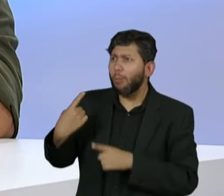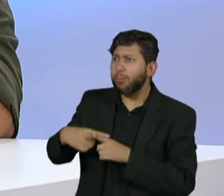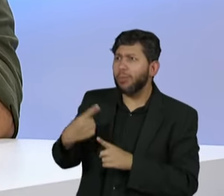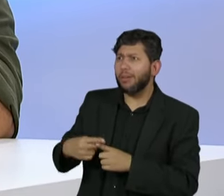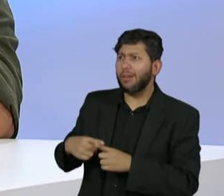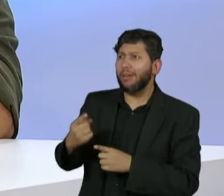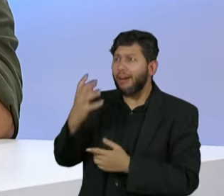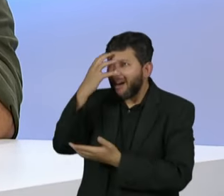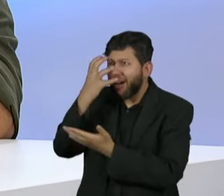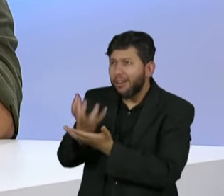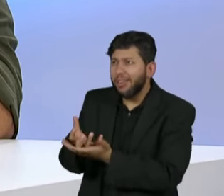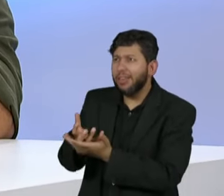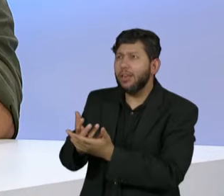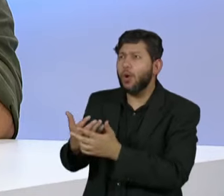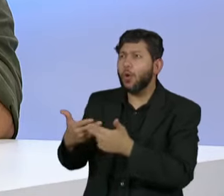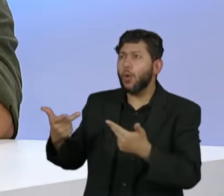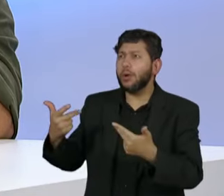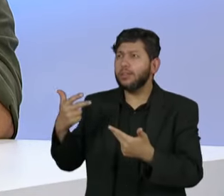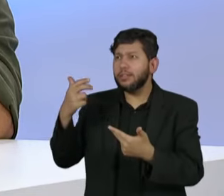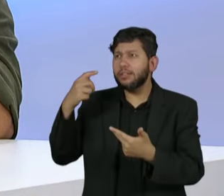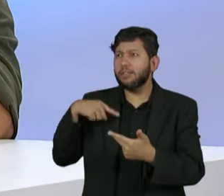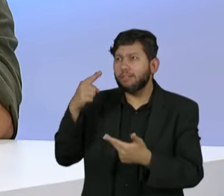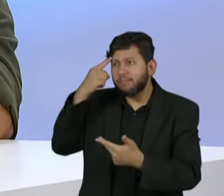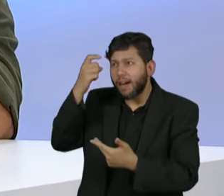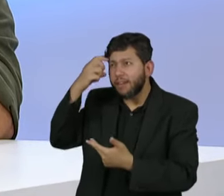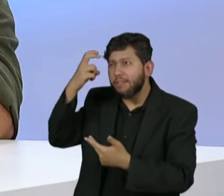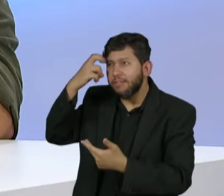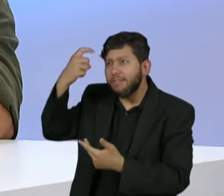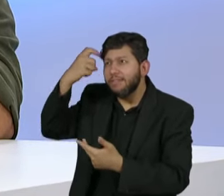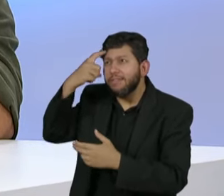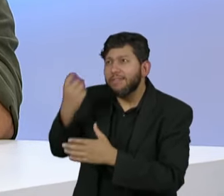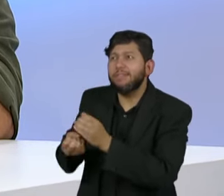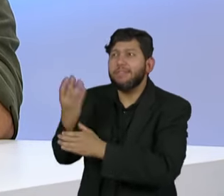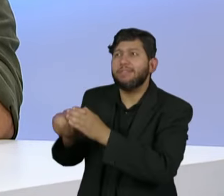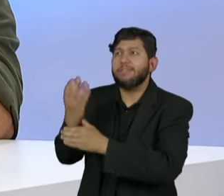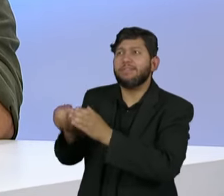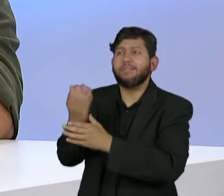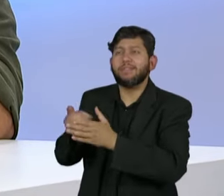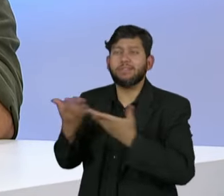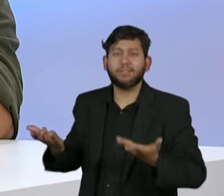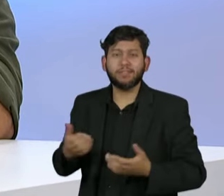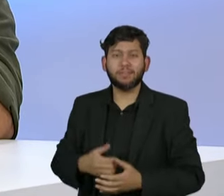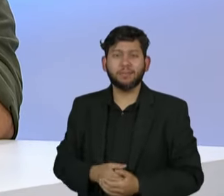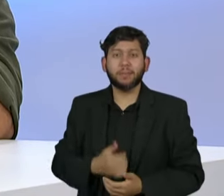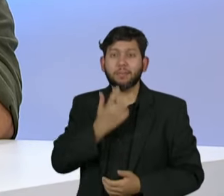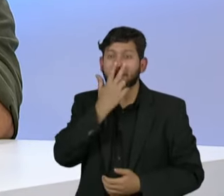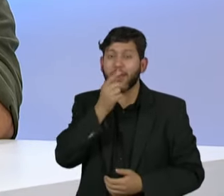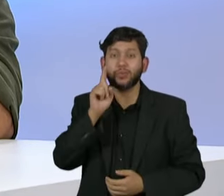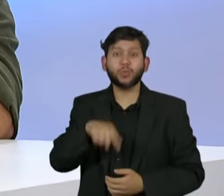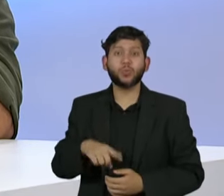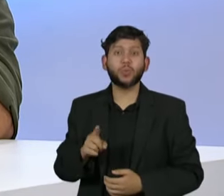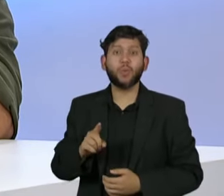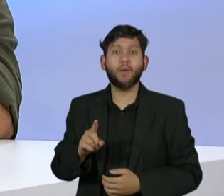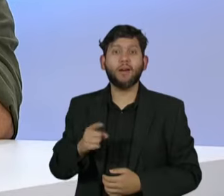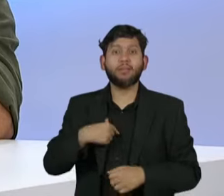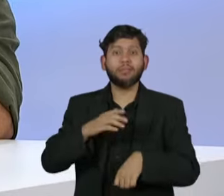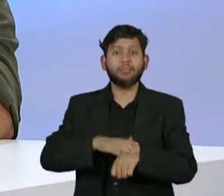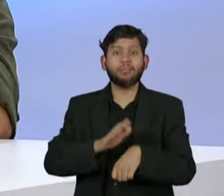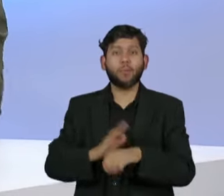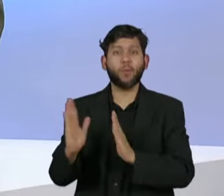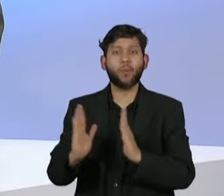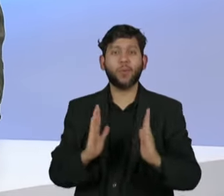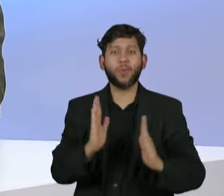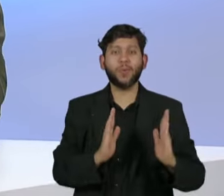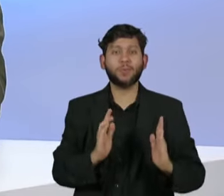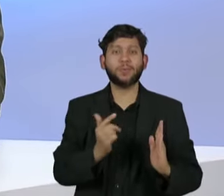conhecimento e tendo discernimento porque baseado nos modelos atuais parece que isso não é tão factivo no curto prazo né